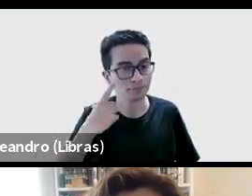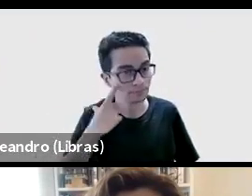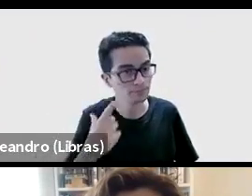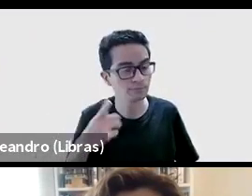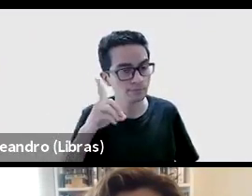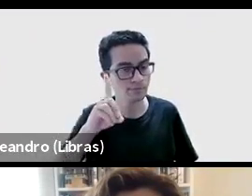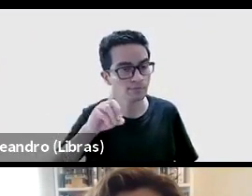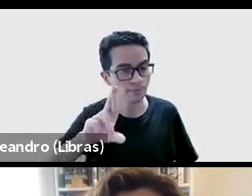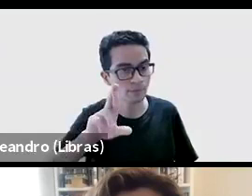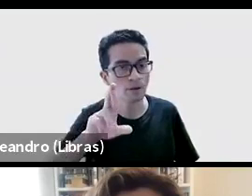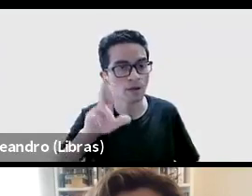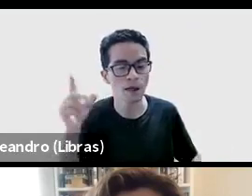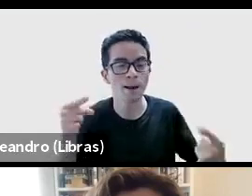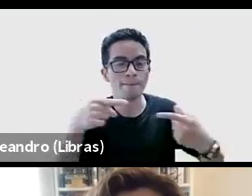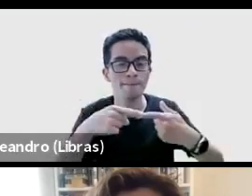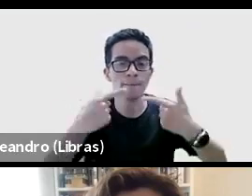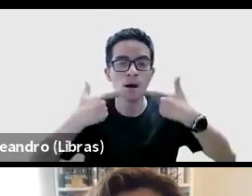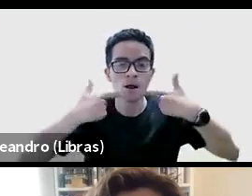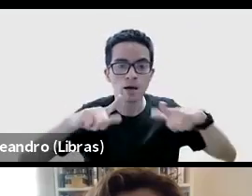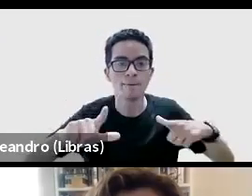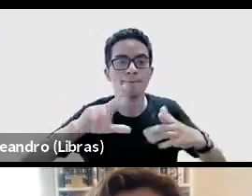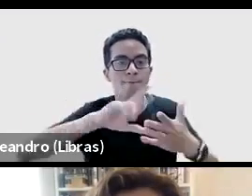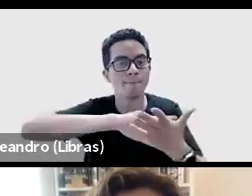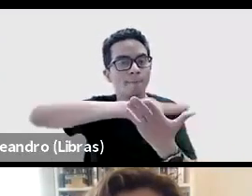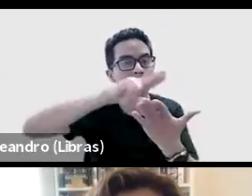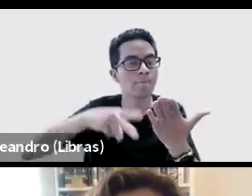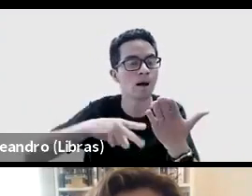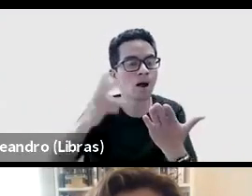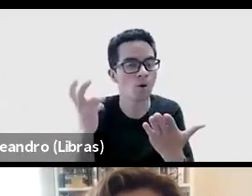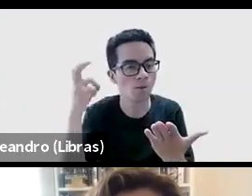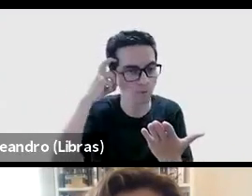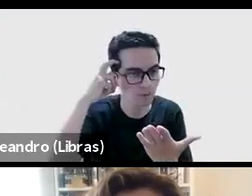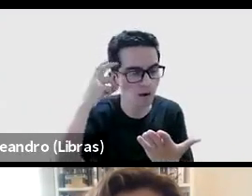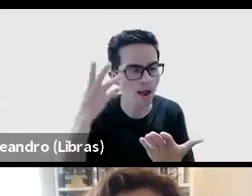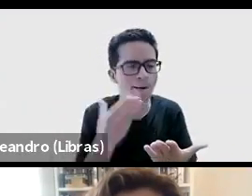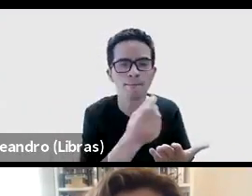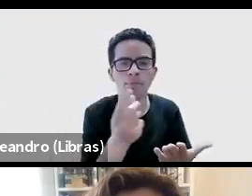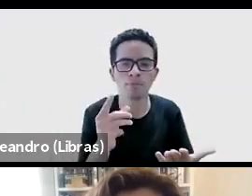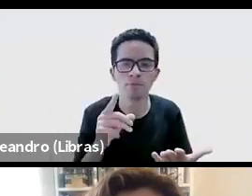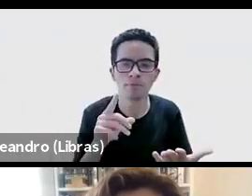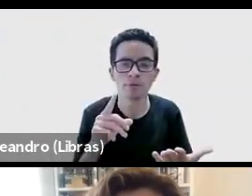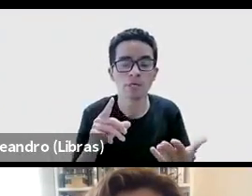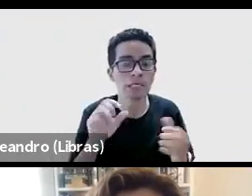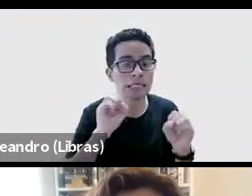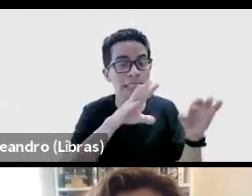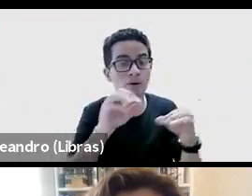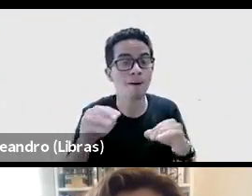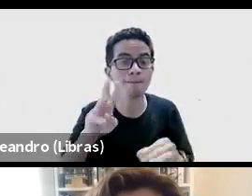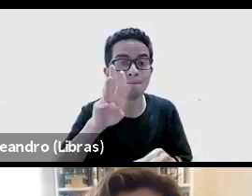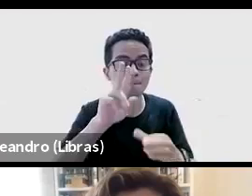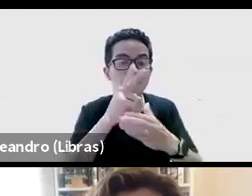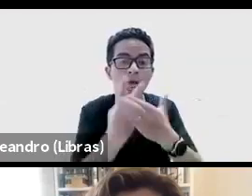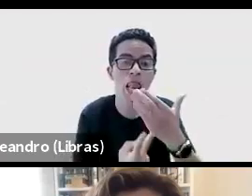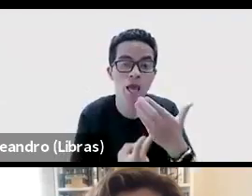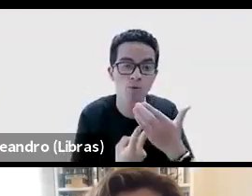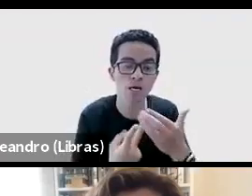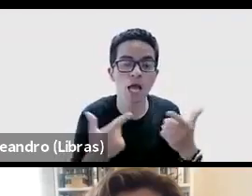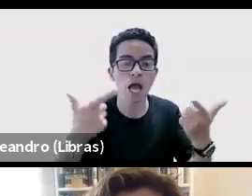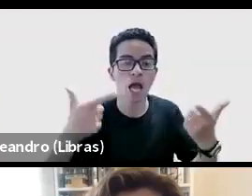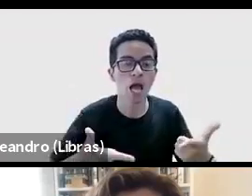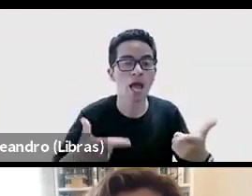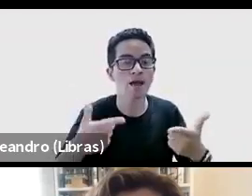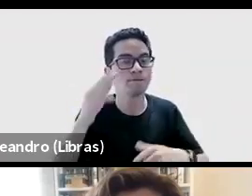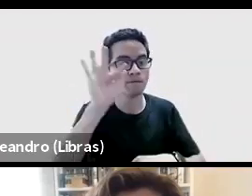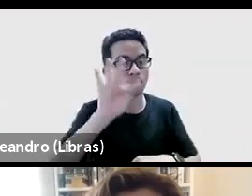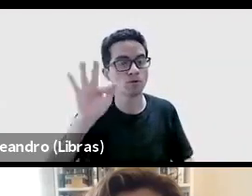Linguística Aplicada na área de Multiculturalismo, Plurilinguismo e Educação Bilíngue pela Unicamp, onde também se